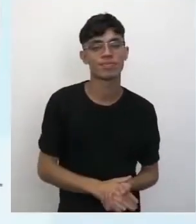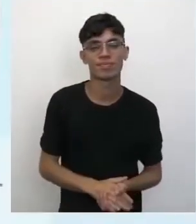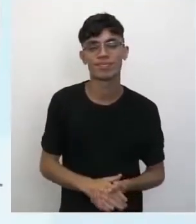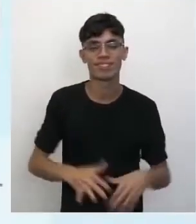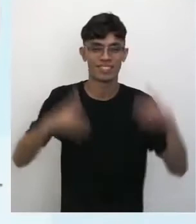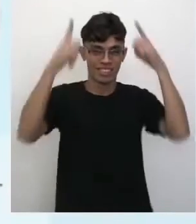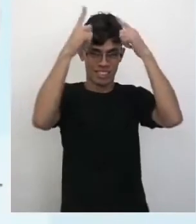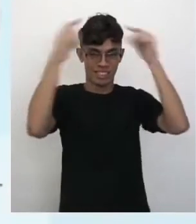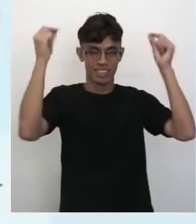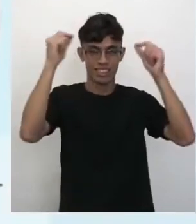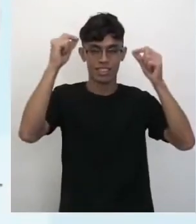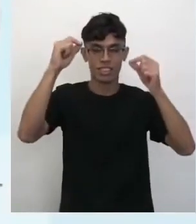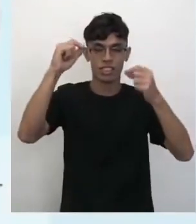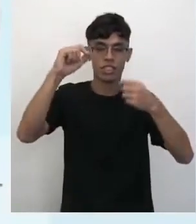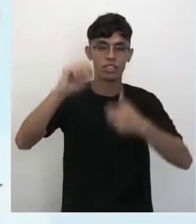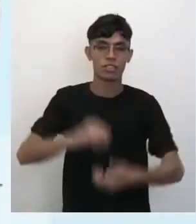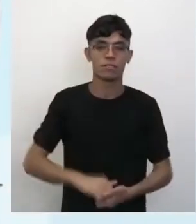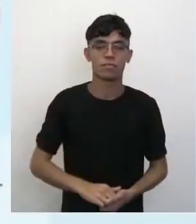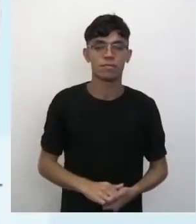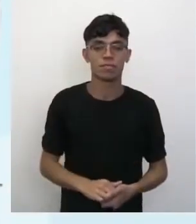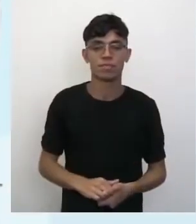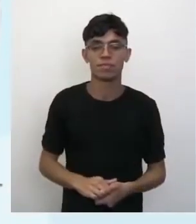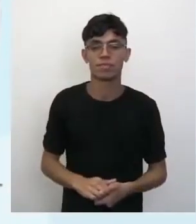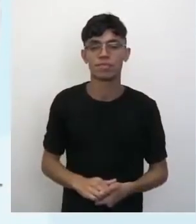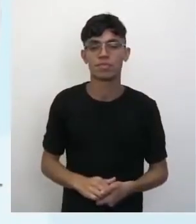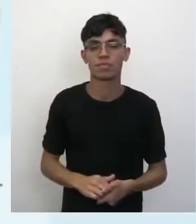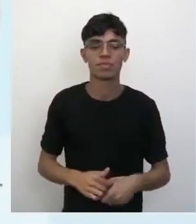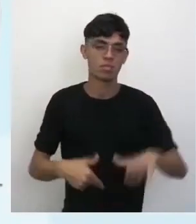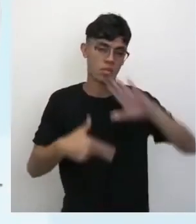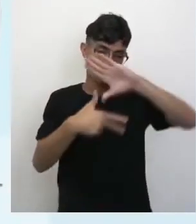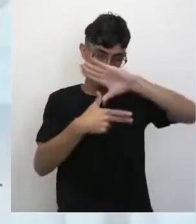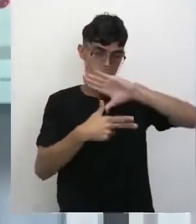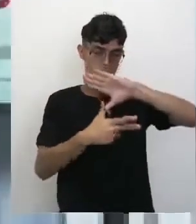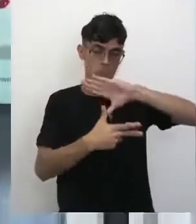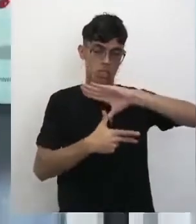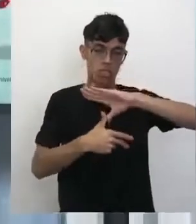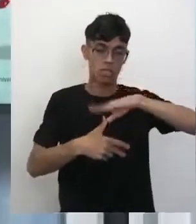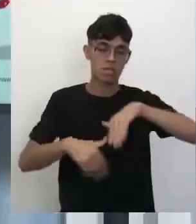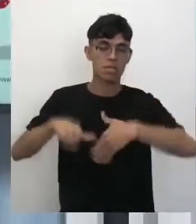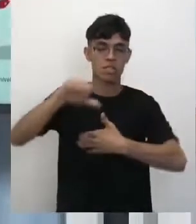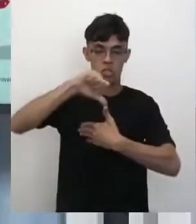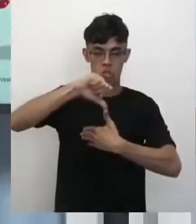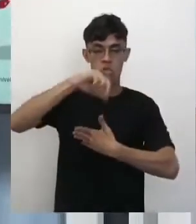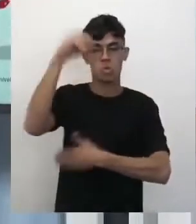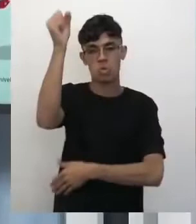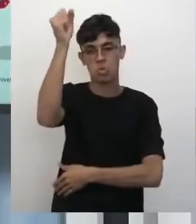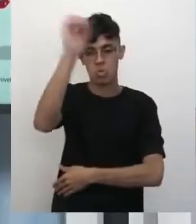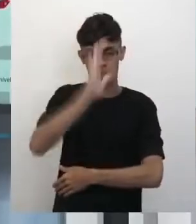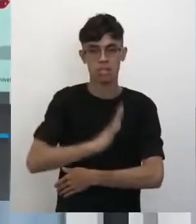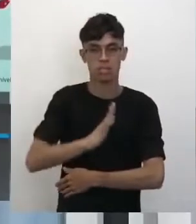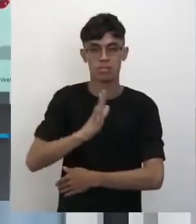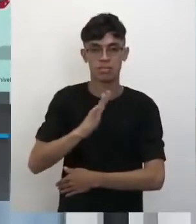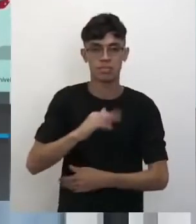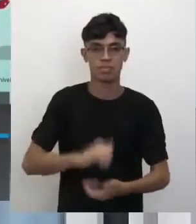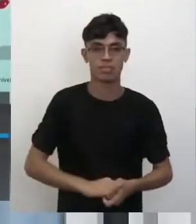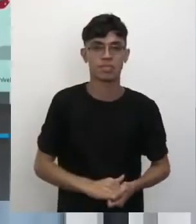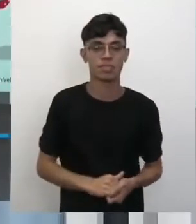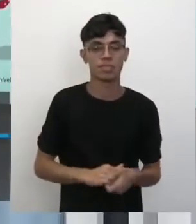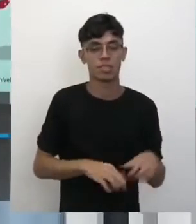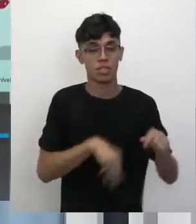América do Norte e aí o Brasil na América do Sul, tá certo? Que são os países aí que se destacam como